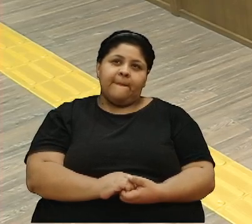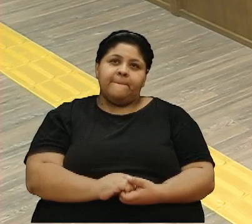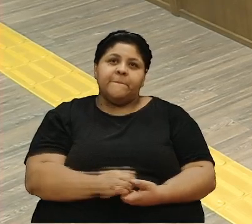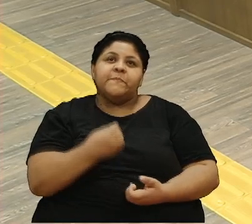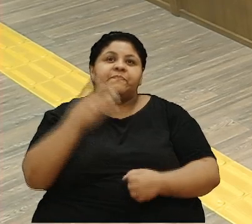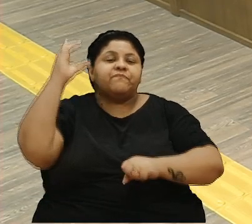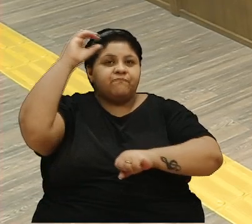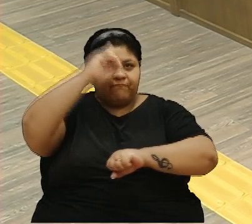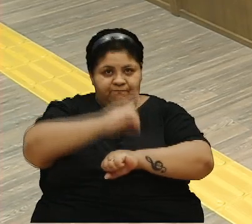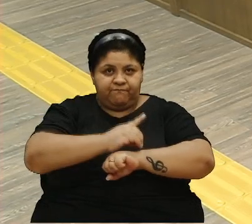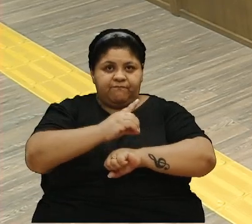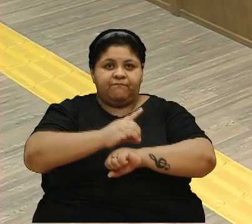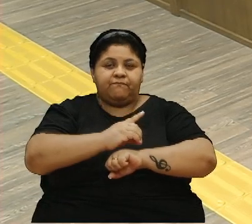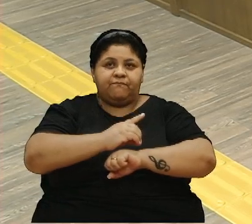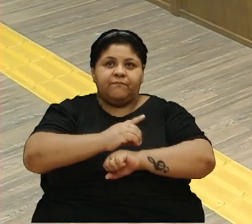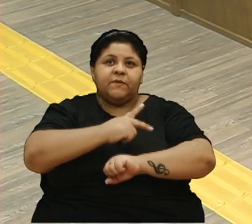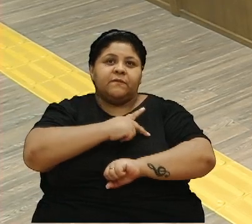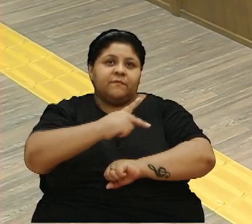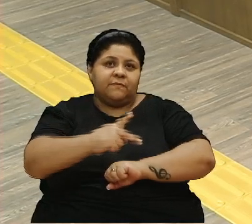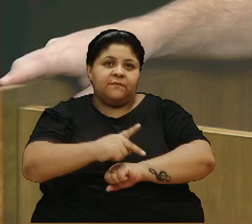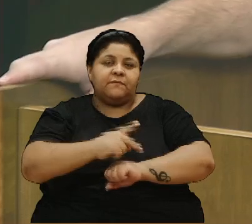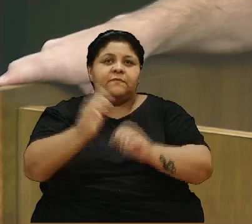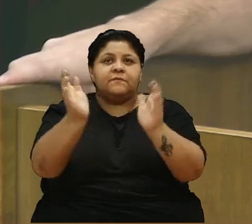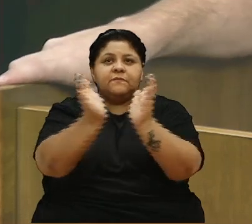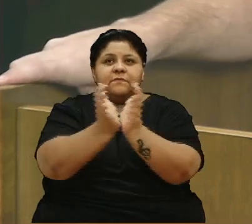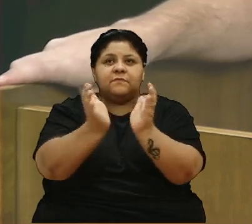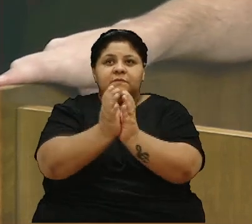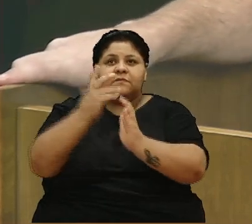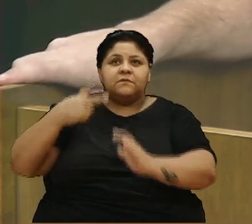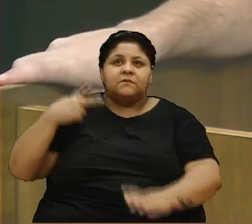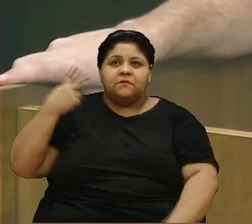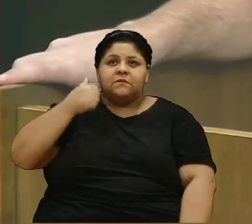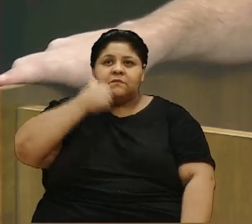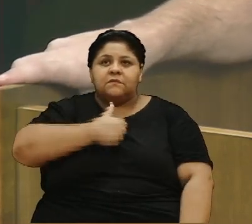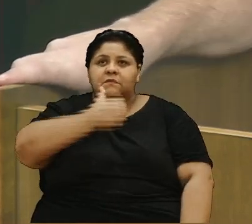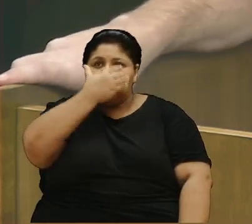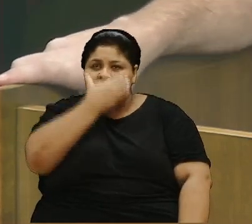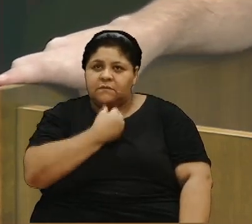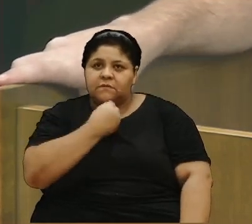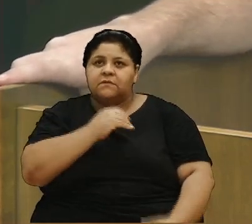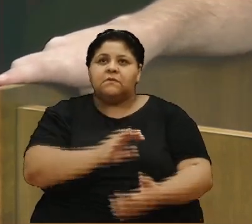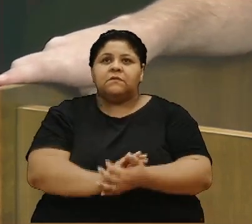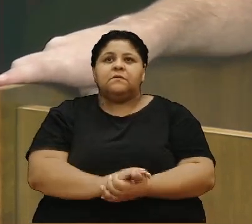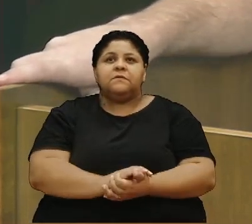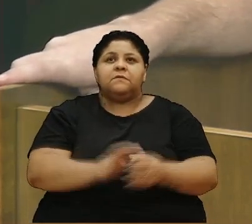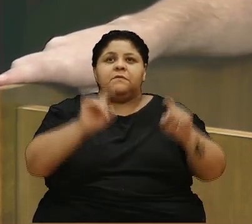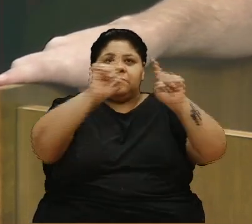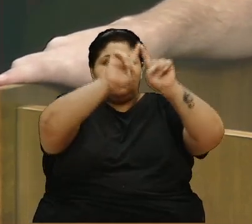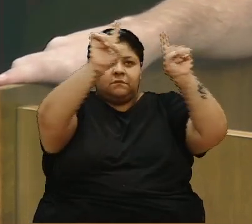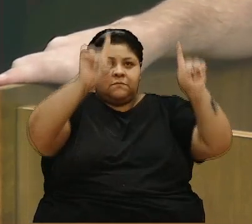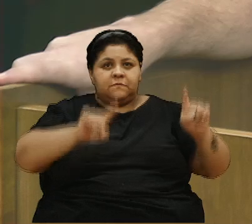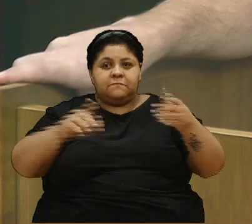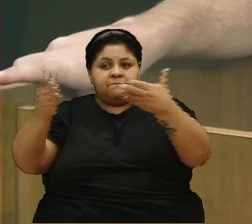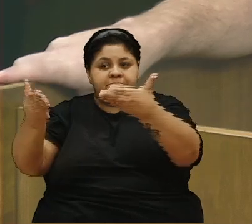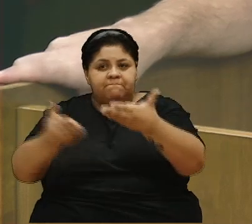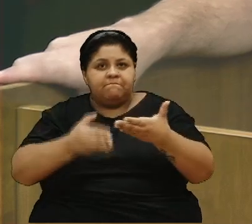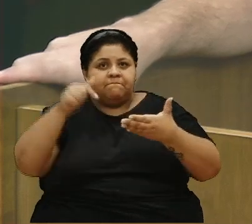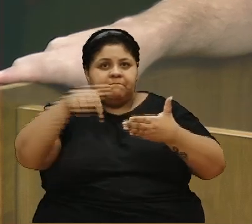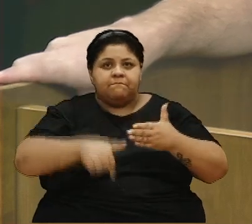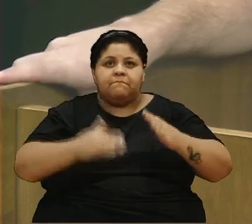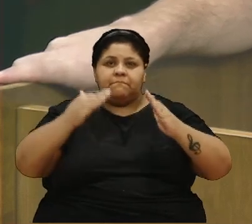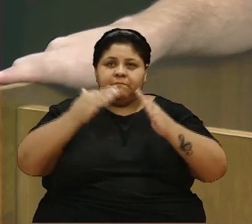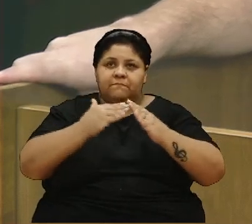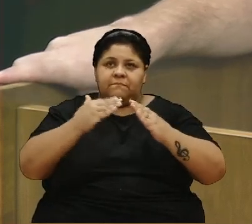Bom dia, presidente. Bom dia, colegas vereadoras e vereadores, servidores, bem-vindos a esta casa.